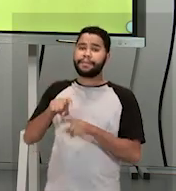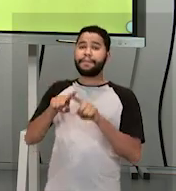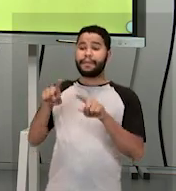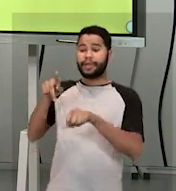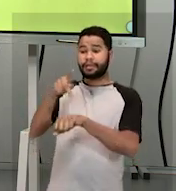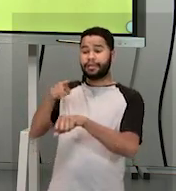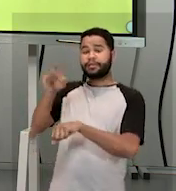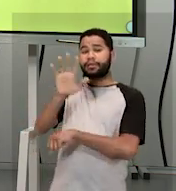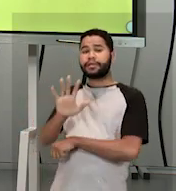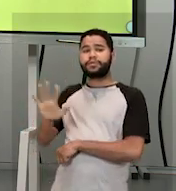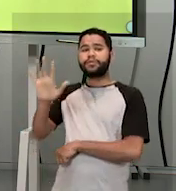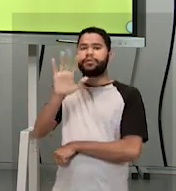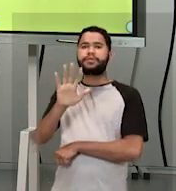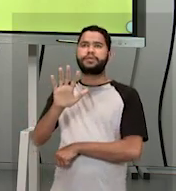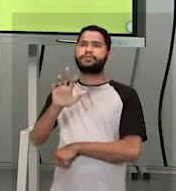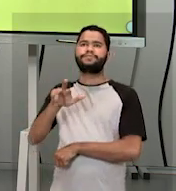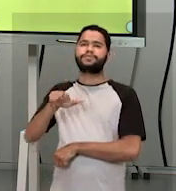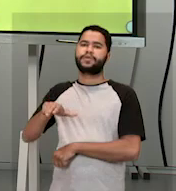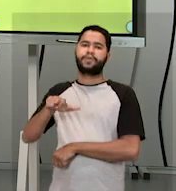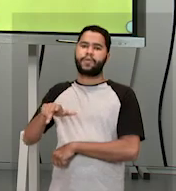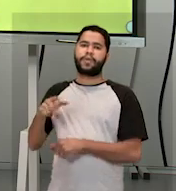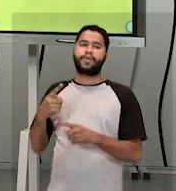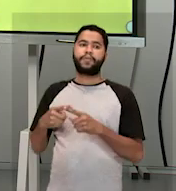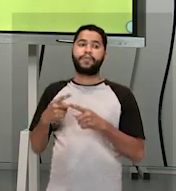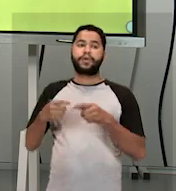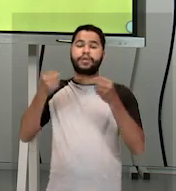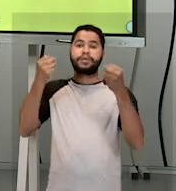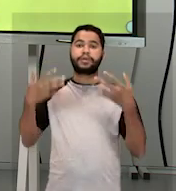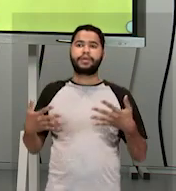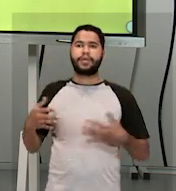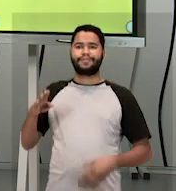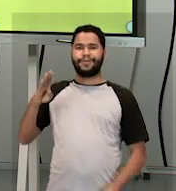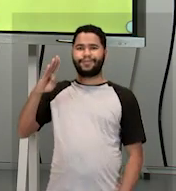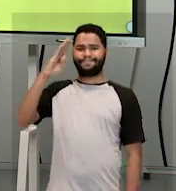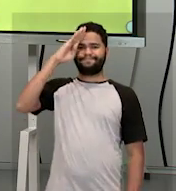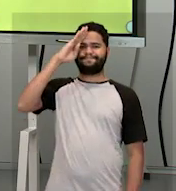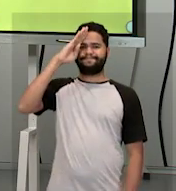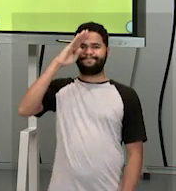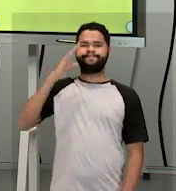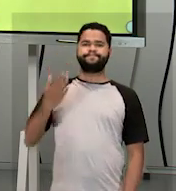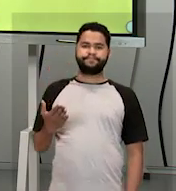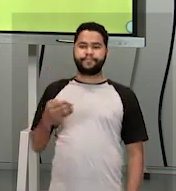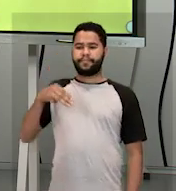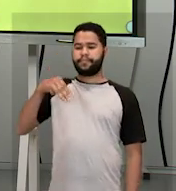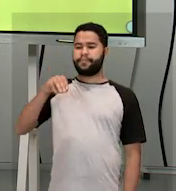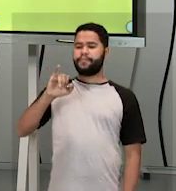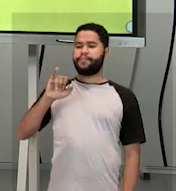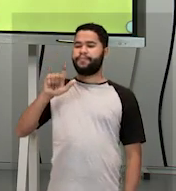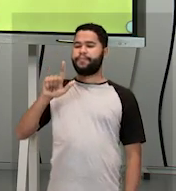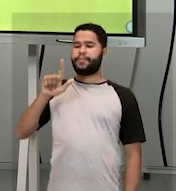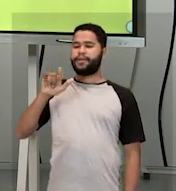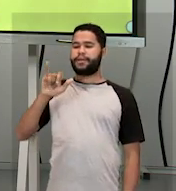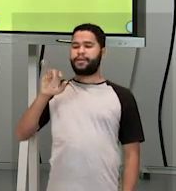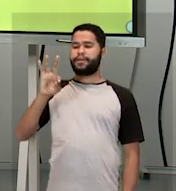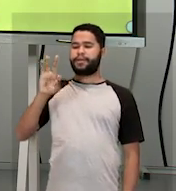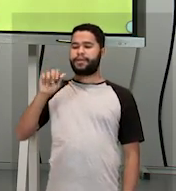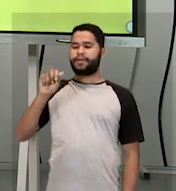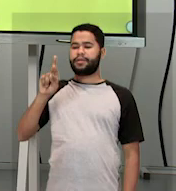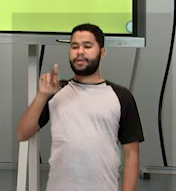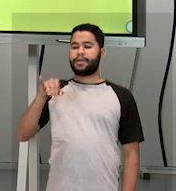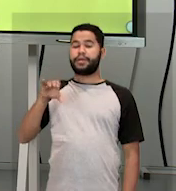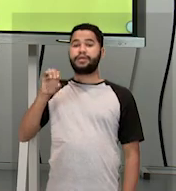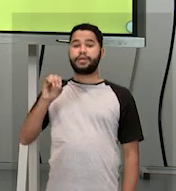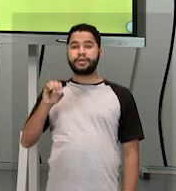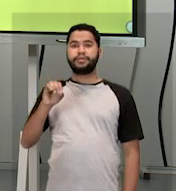nacionalista não seria a mesma coisa, porque aqui nós estamos falando de militarismo, né? Mas, enfim, a busca